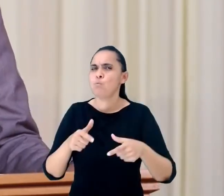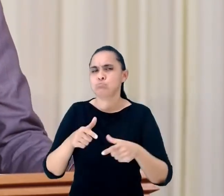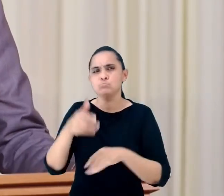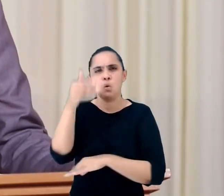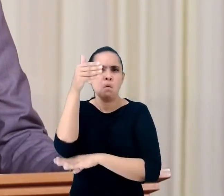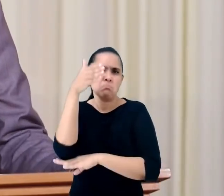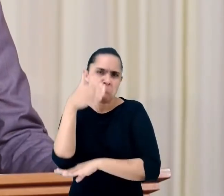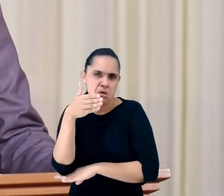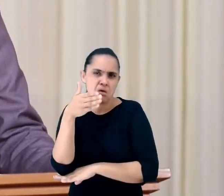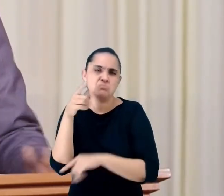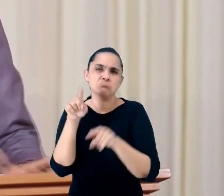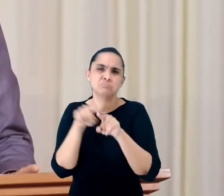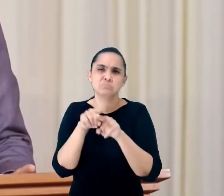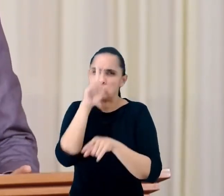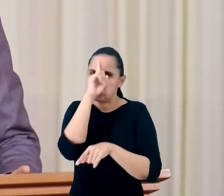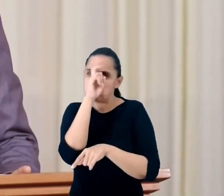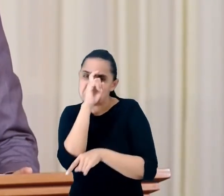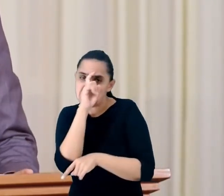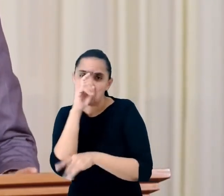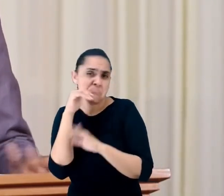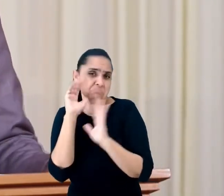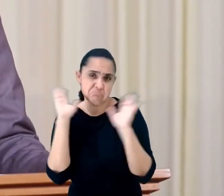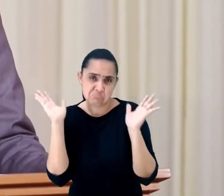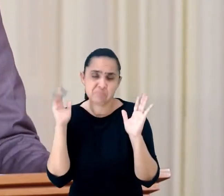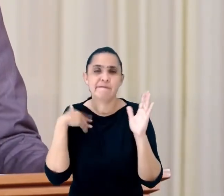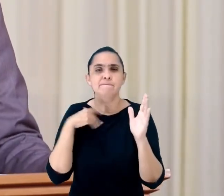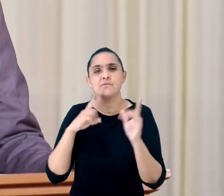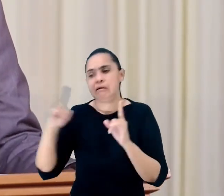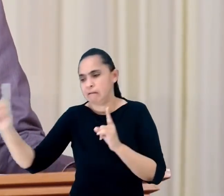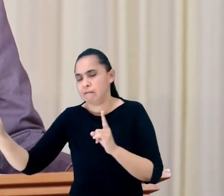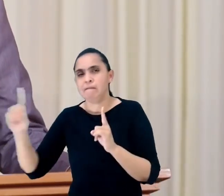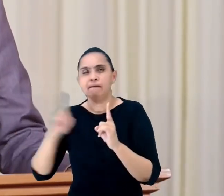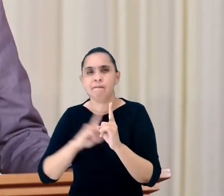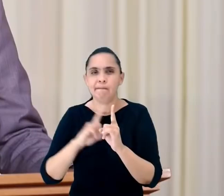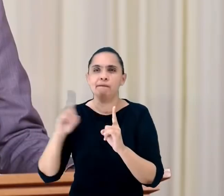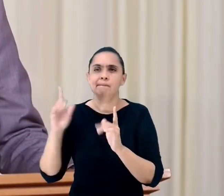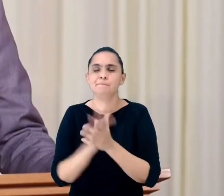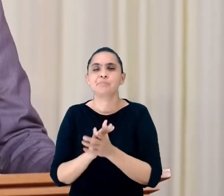entrando e saindo. Mas nessa noite nós estaremos falando de uma outra